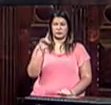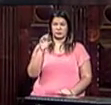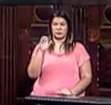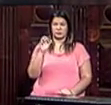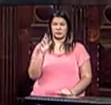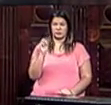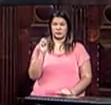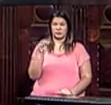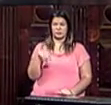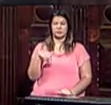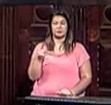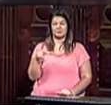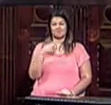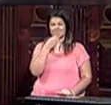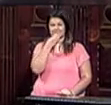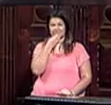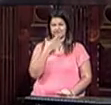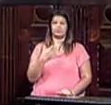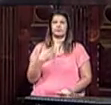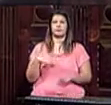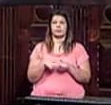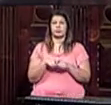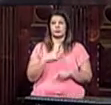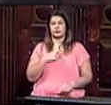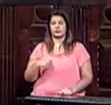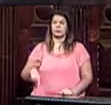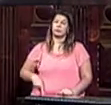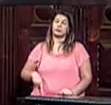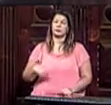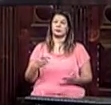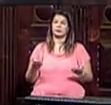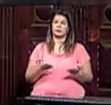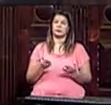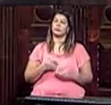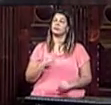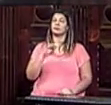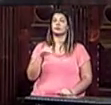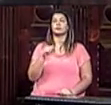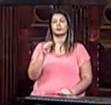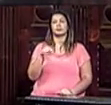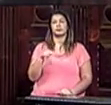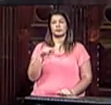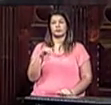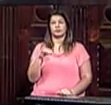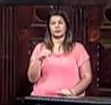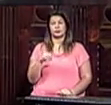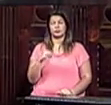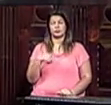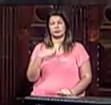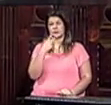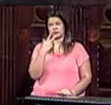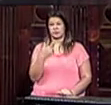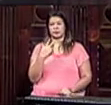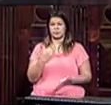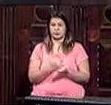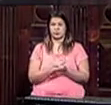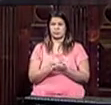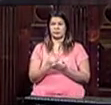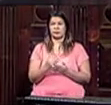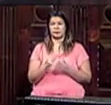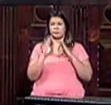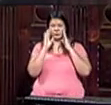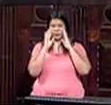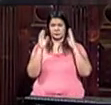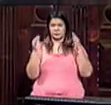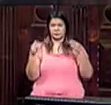nosso presidente em exercício, deputado Jânio Mendes, e queria também iniciar minha fala me dirigindo